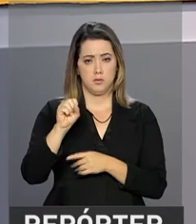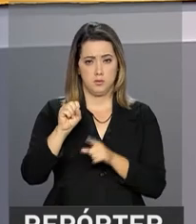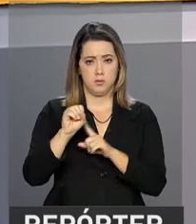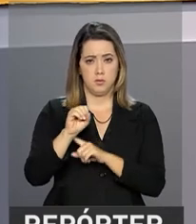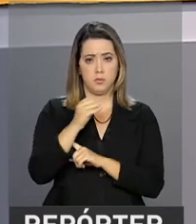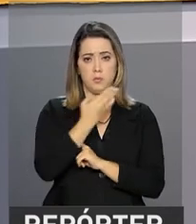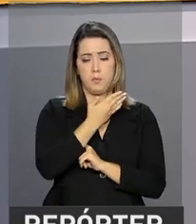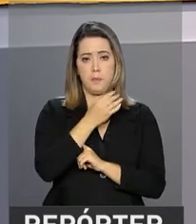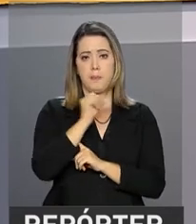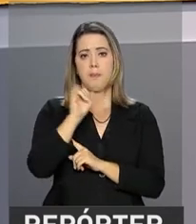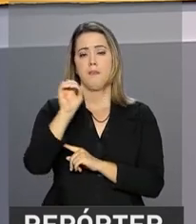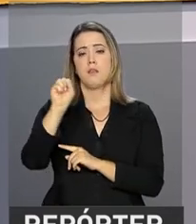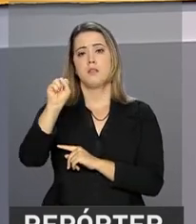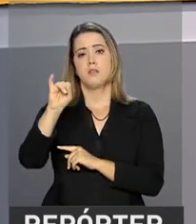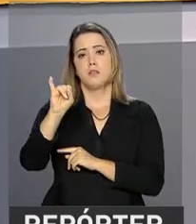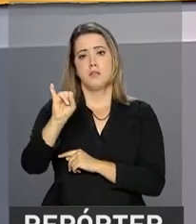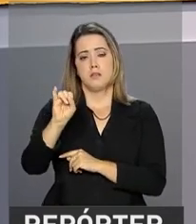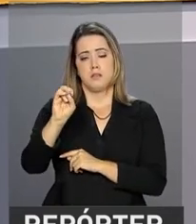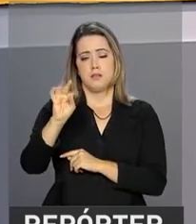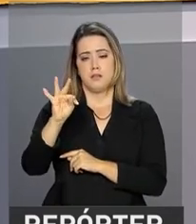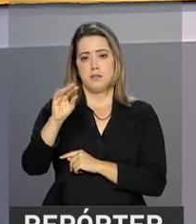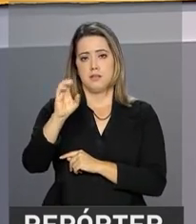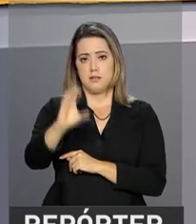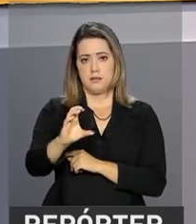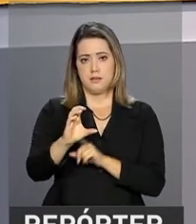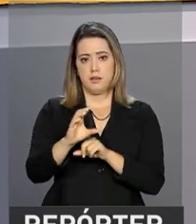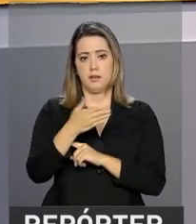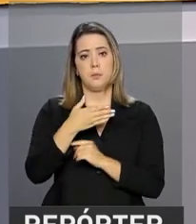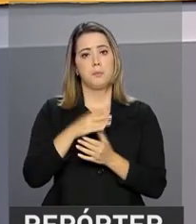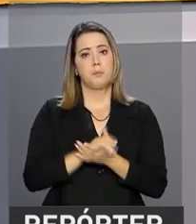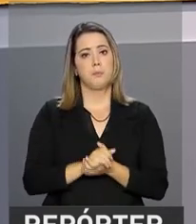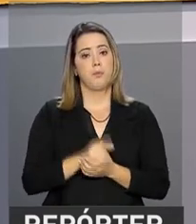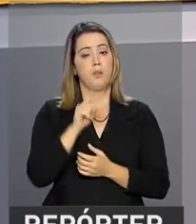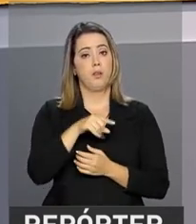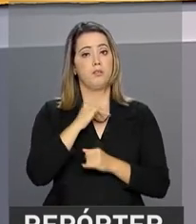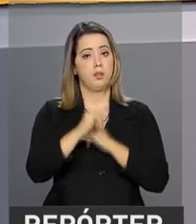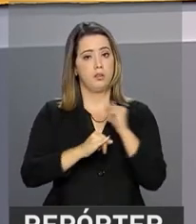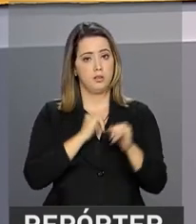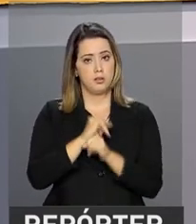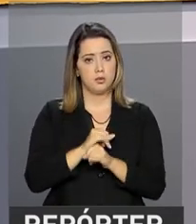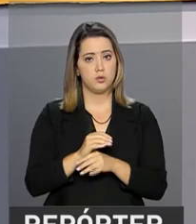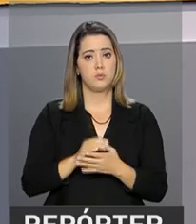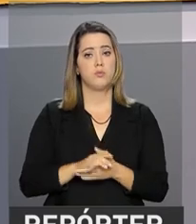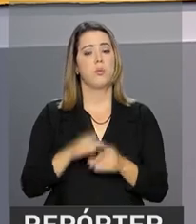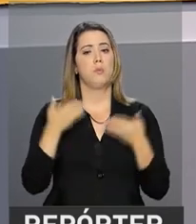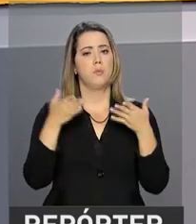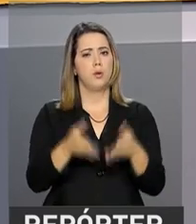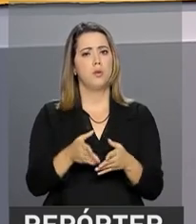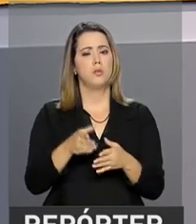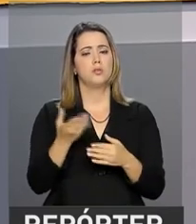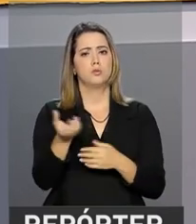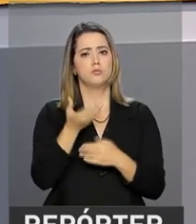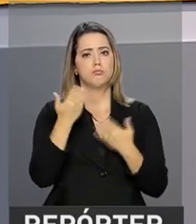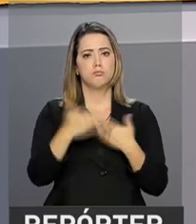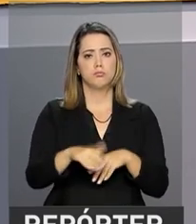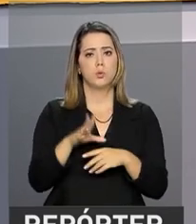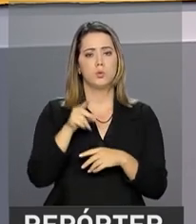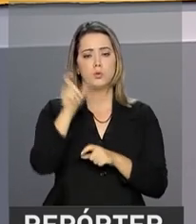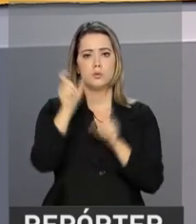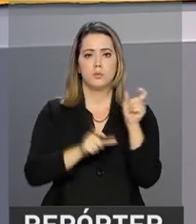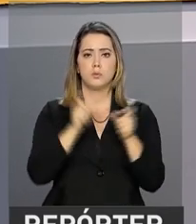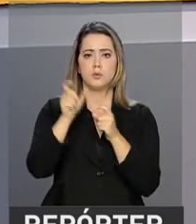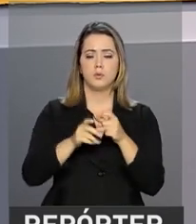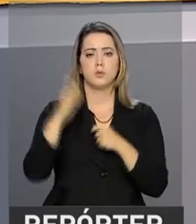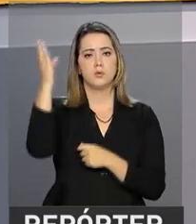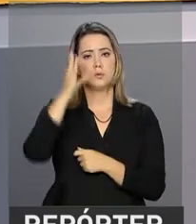de Informações da Educação Profissional e Tecnológica, o SISTEC, na internet. Podem se candidatar todos os cidadãos